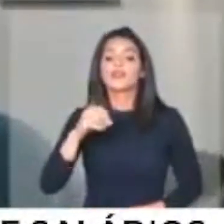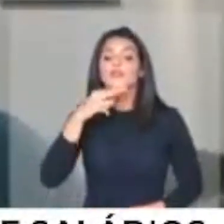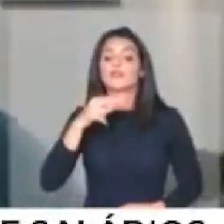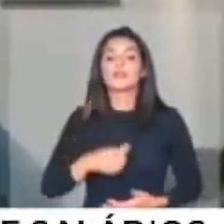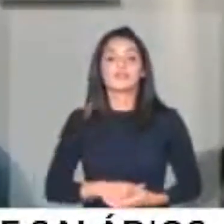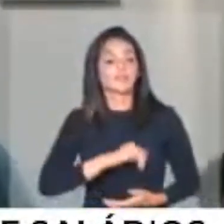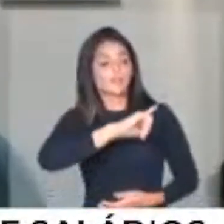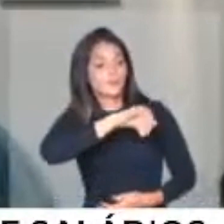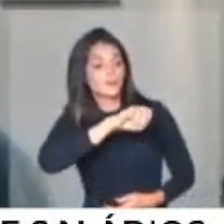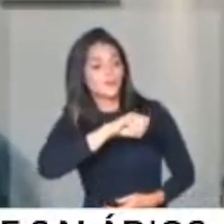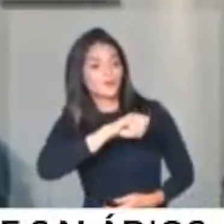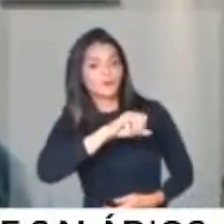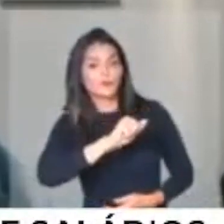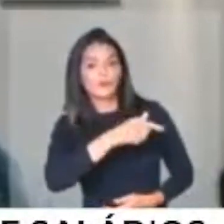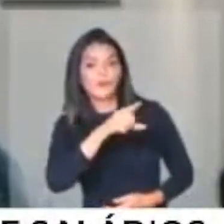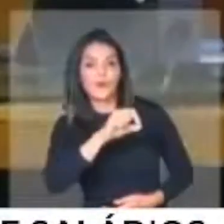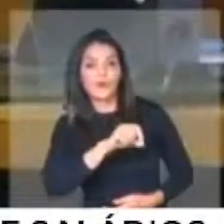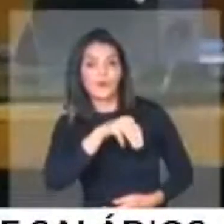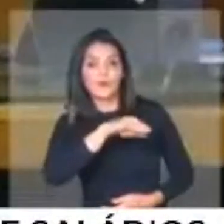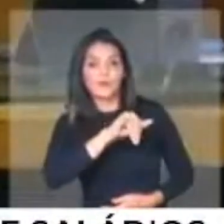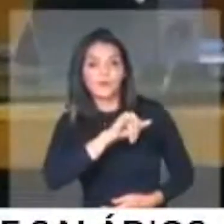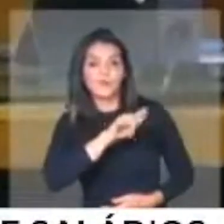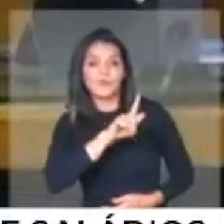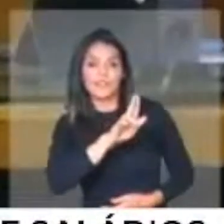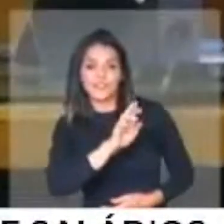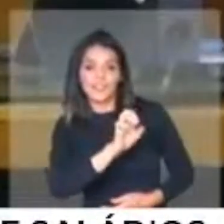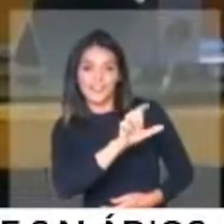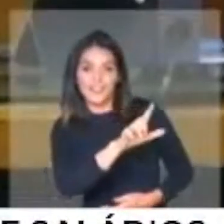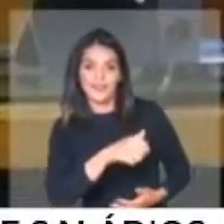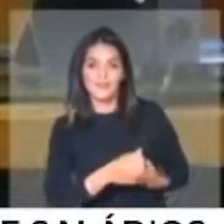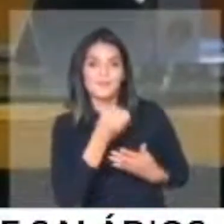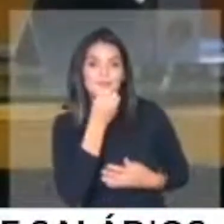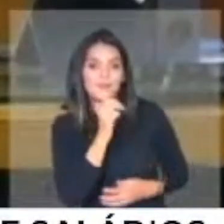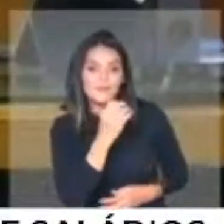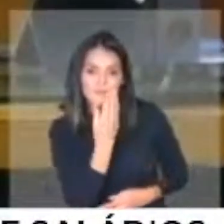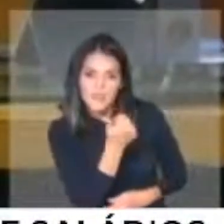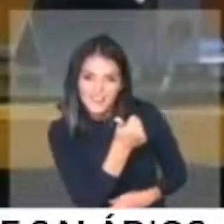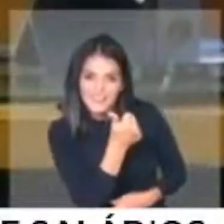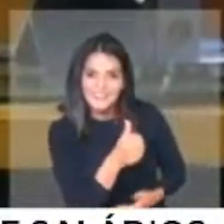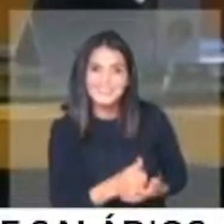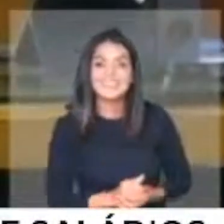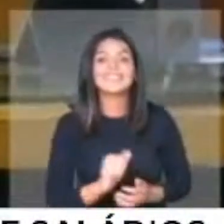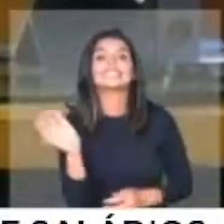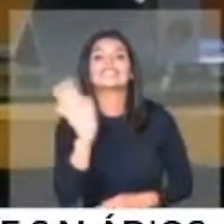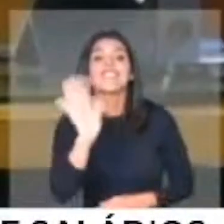João Miguel. João Miguel. Tudo bem, João Miguel? Dá um tchau pra gente aqui, João Miguel.